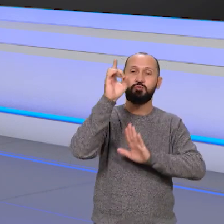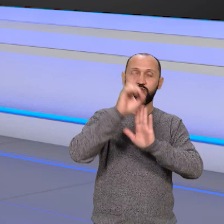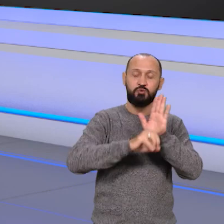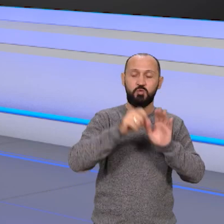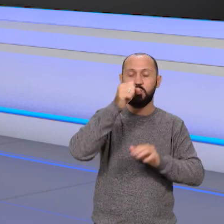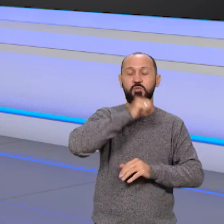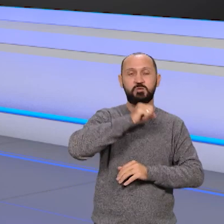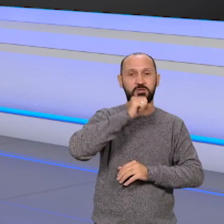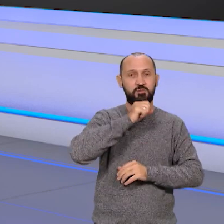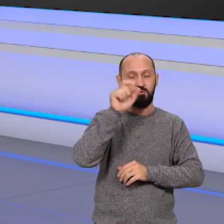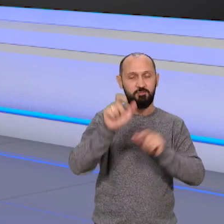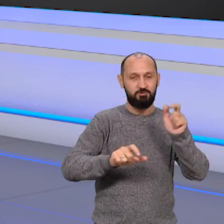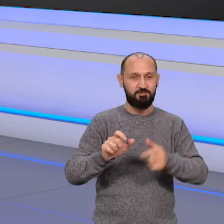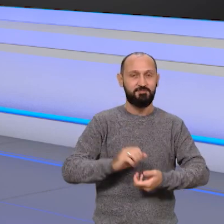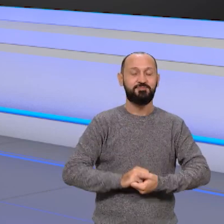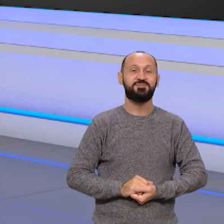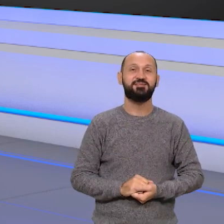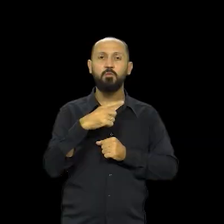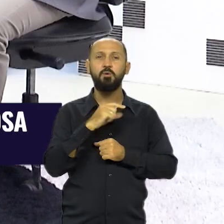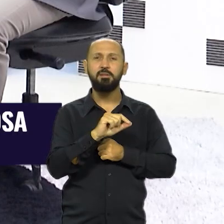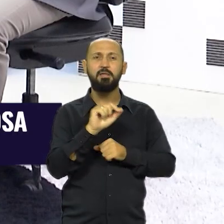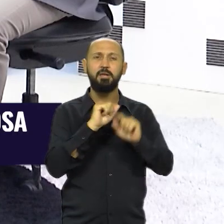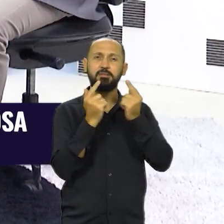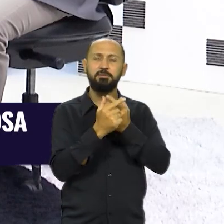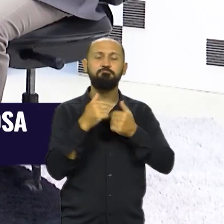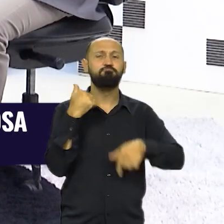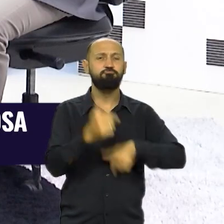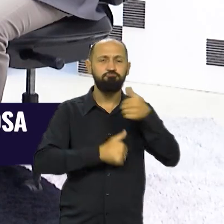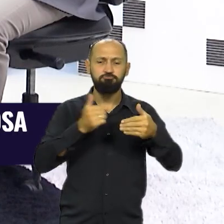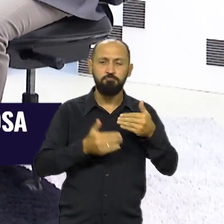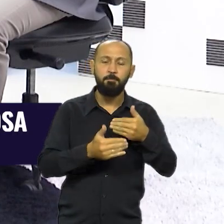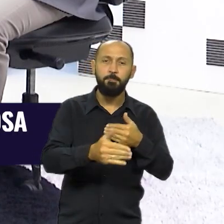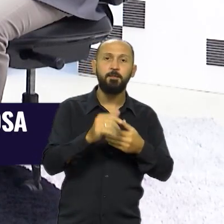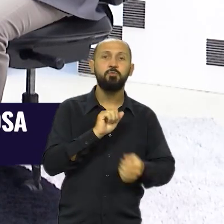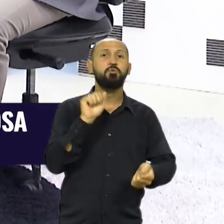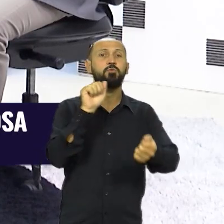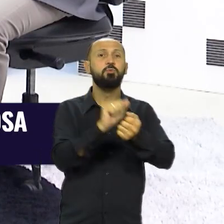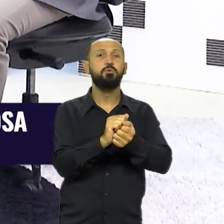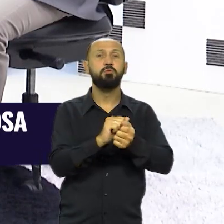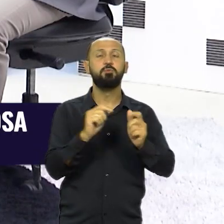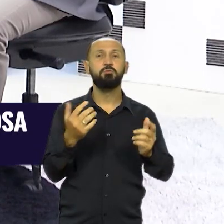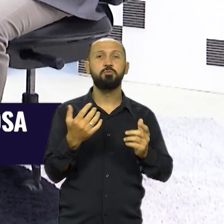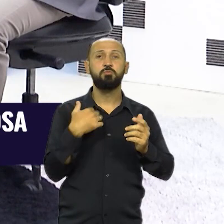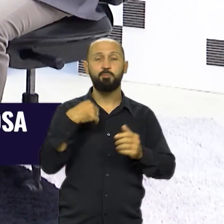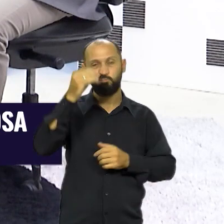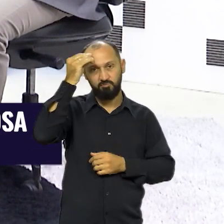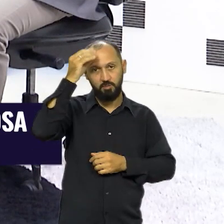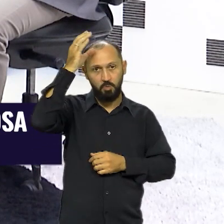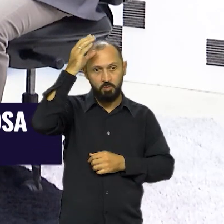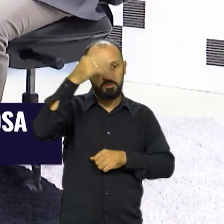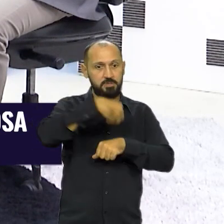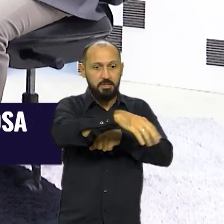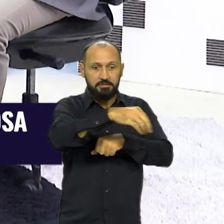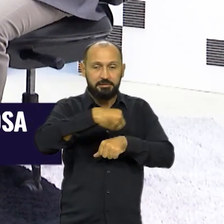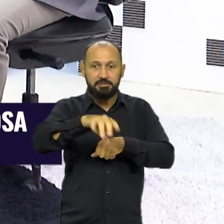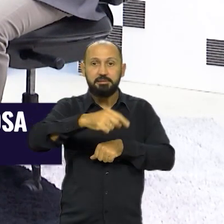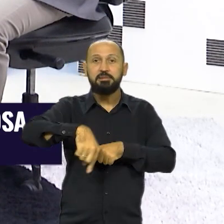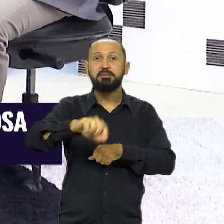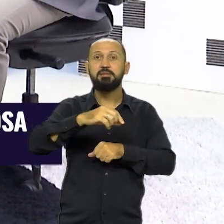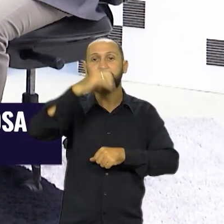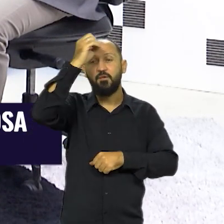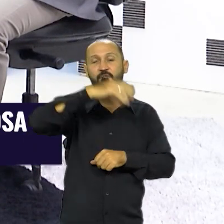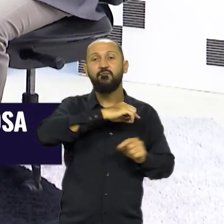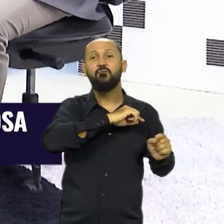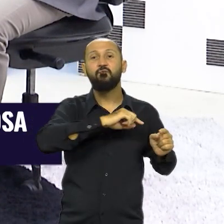a Comissão dos Direitos dos Idosos. A Assembleia ela está muito atuante com a questão de conscientizar as